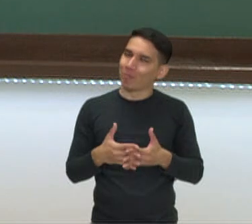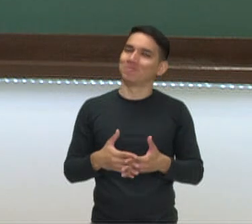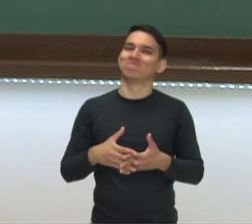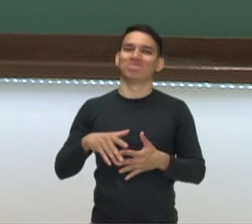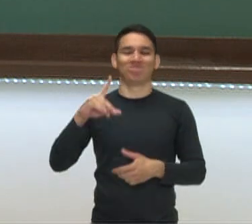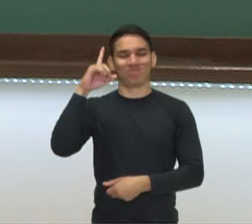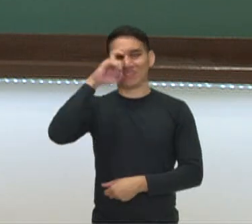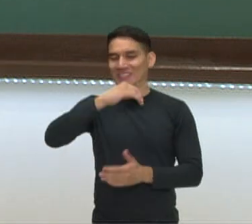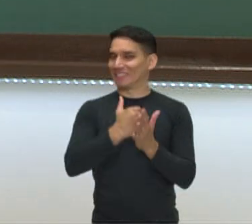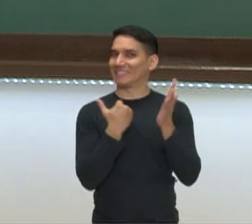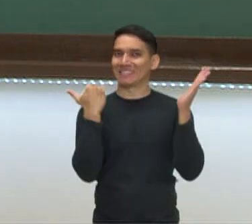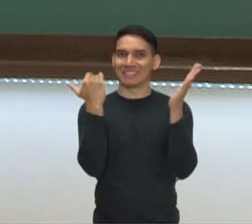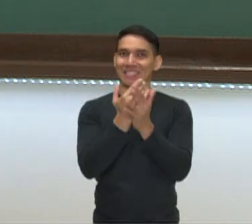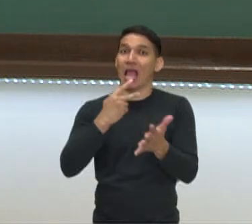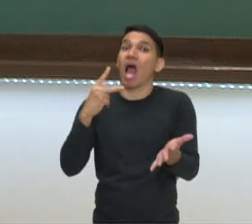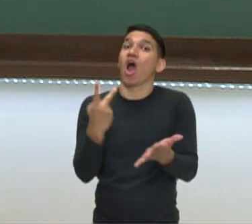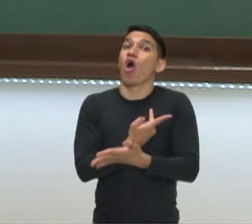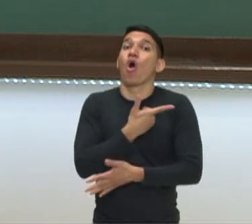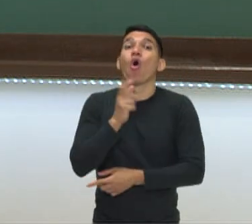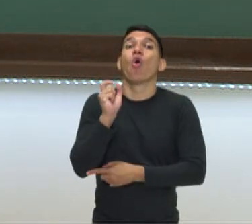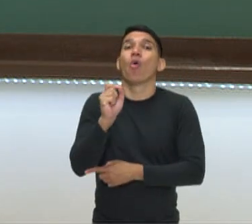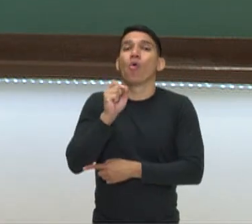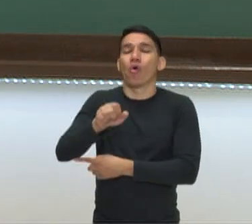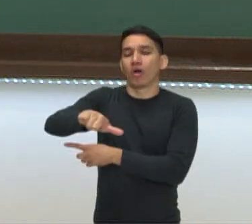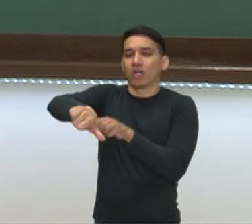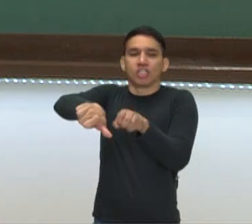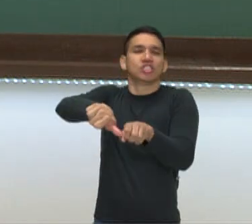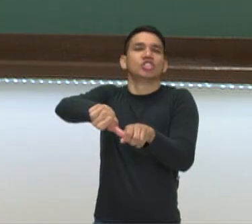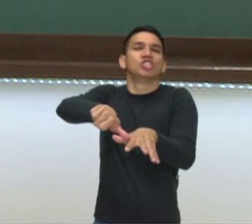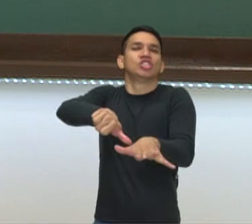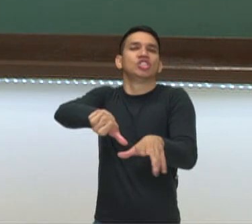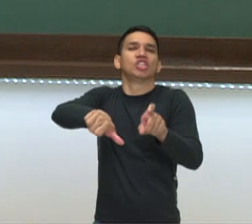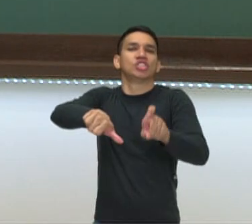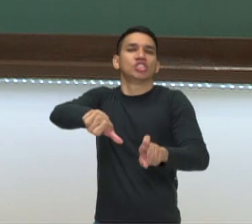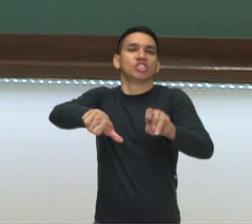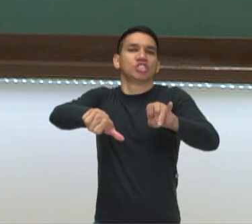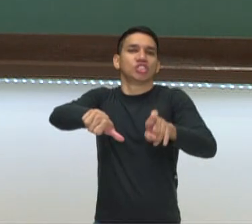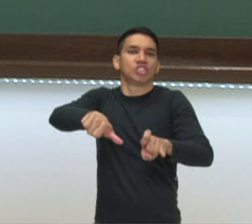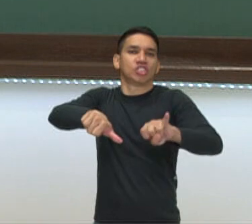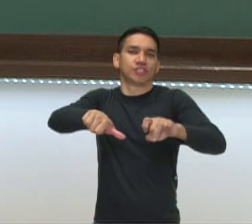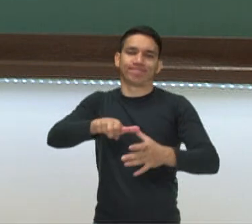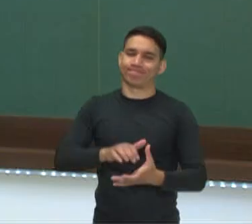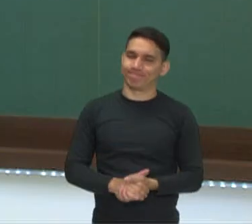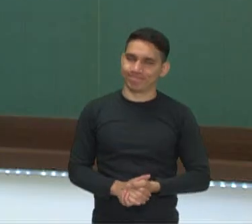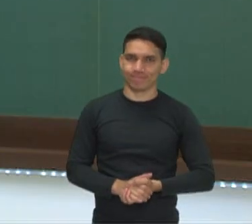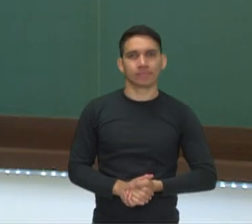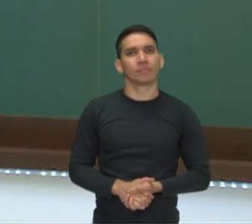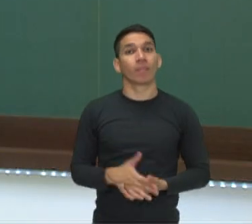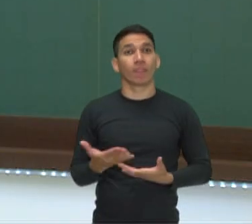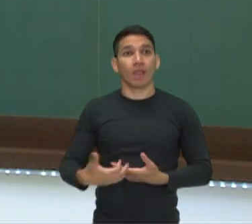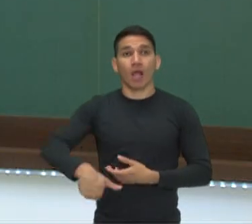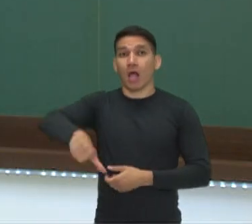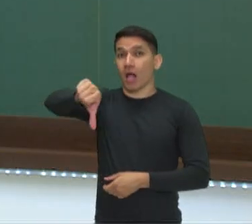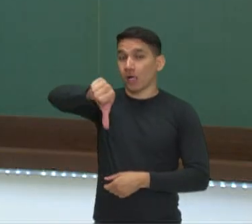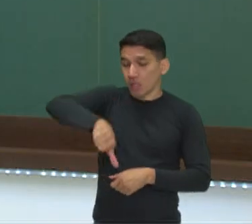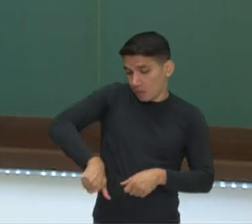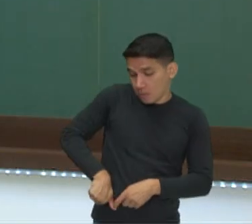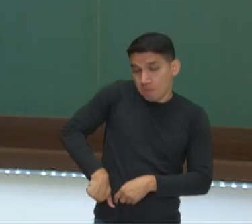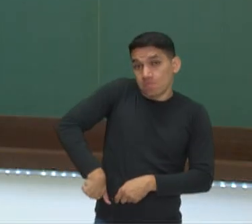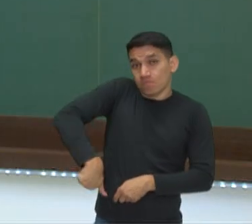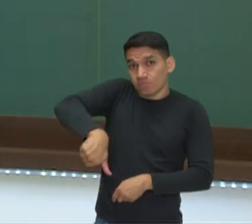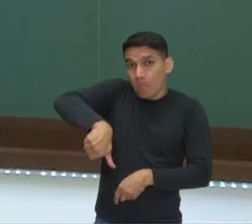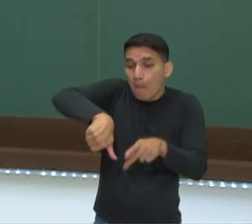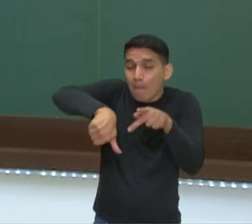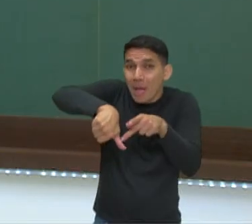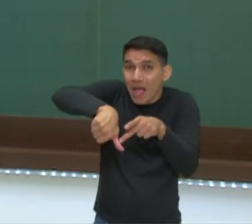acontecer, obviamente, né, essa eliminação, tá? Essas pedras nos rins, que podem ter